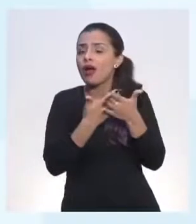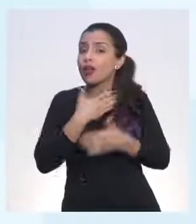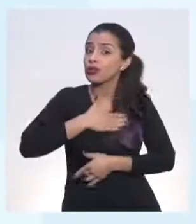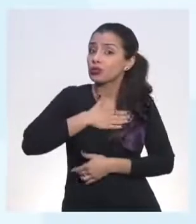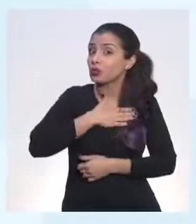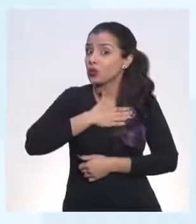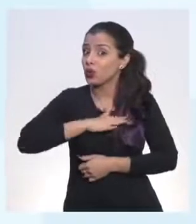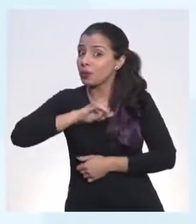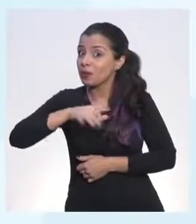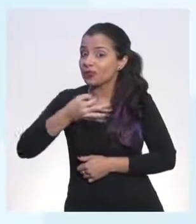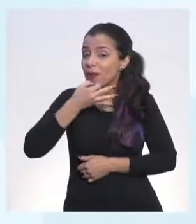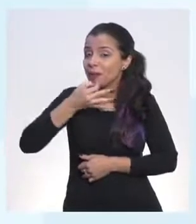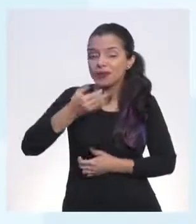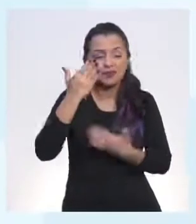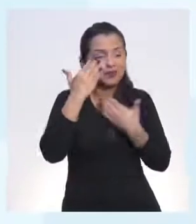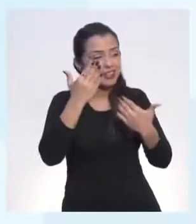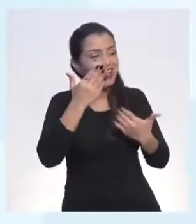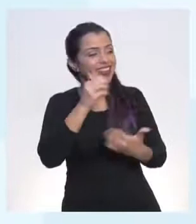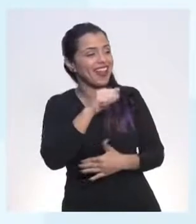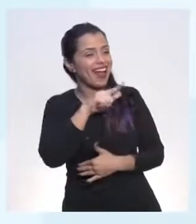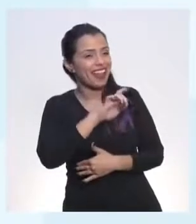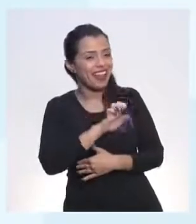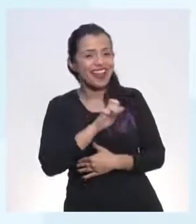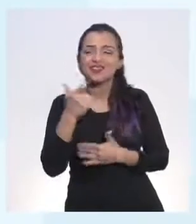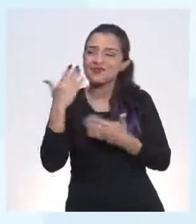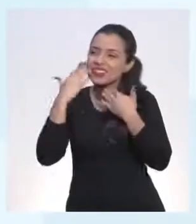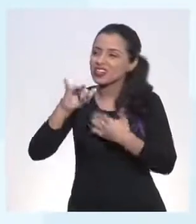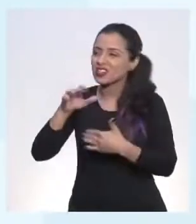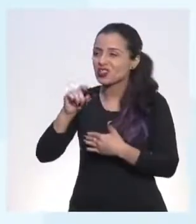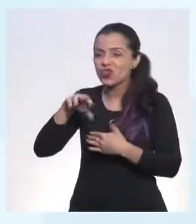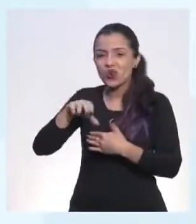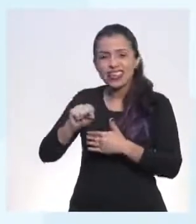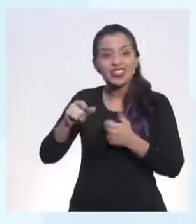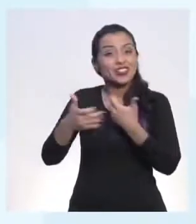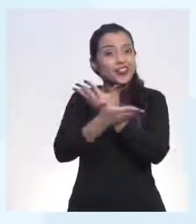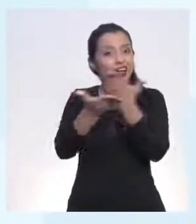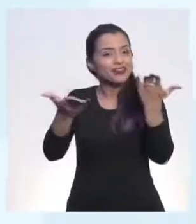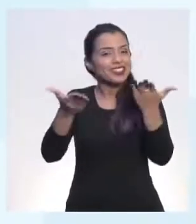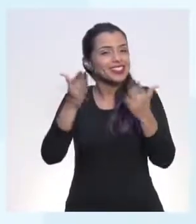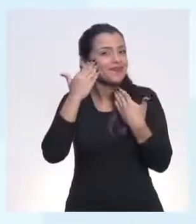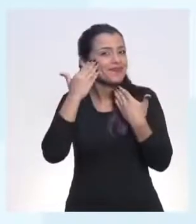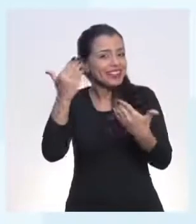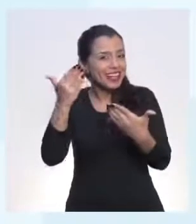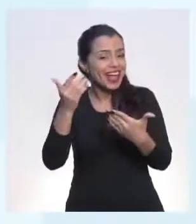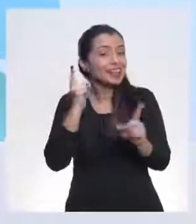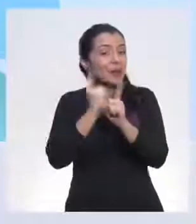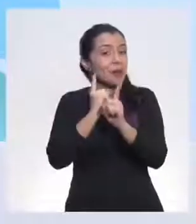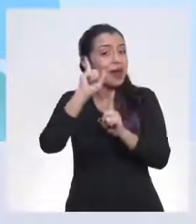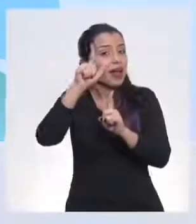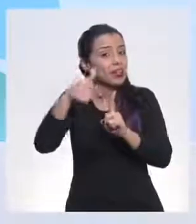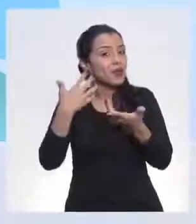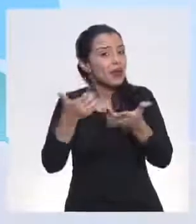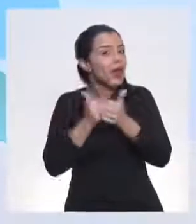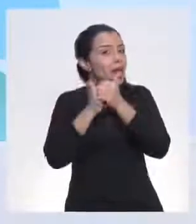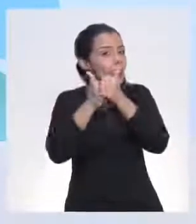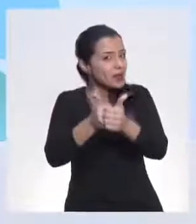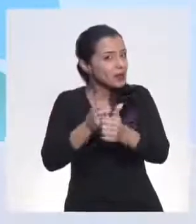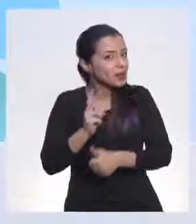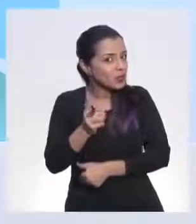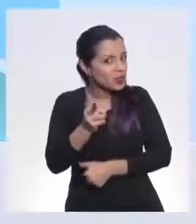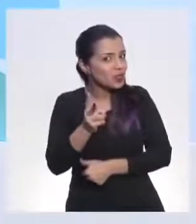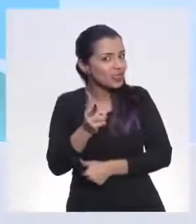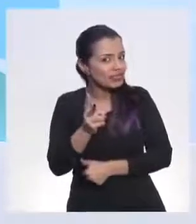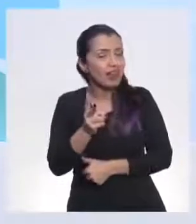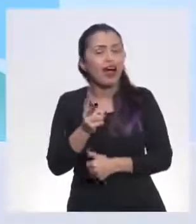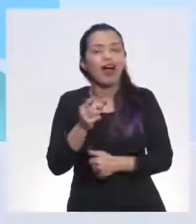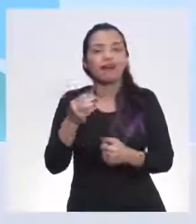Muito obrigado. Valeu, Ale. Valeu, Jonas. Valeu, galerinha. Até a próxima aula e eu quero continuar acompanhando as